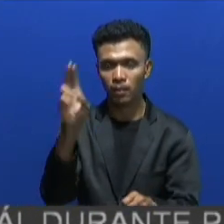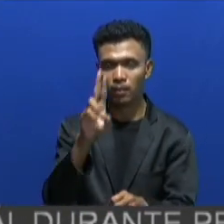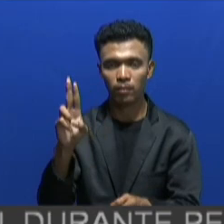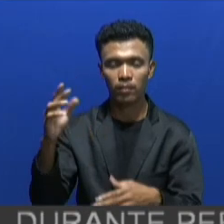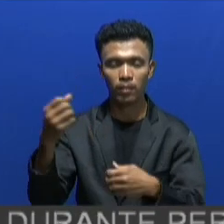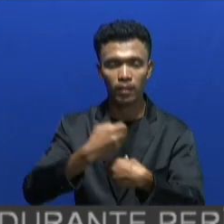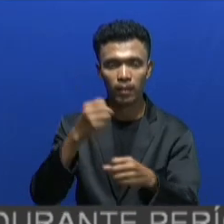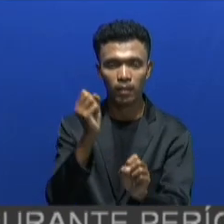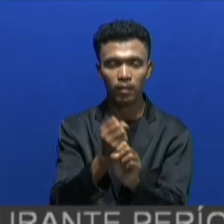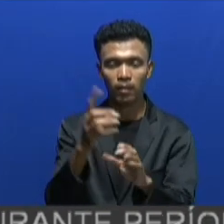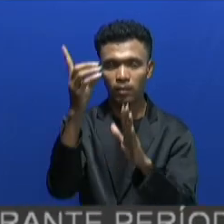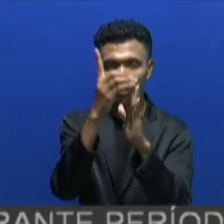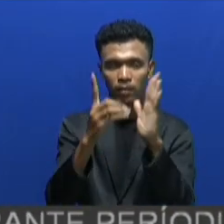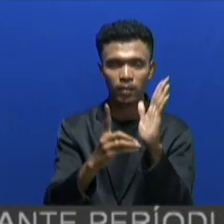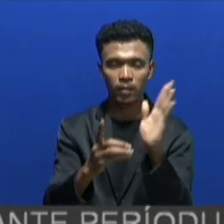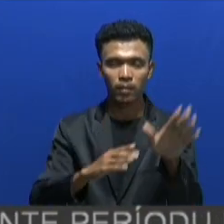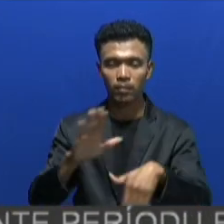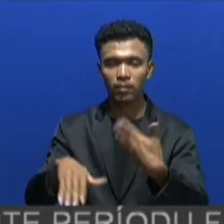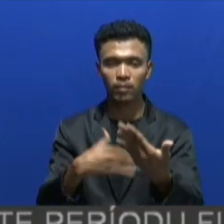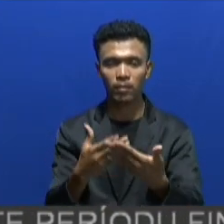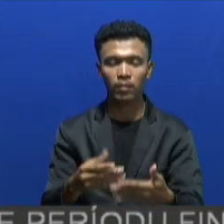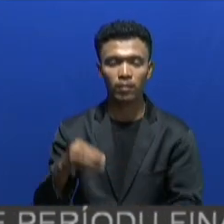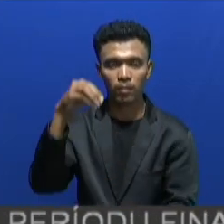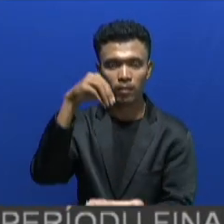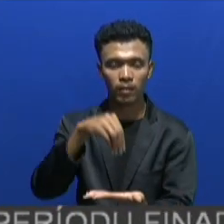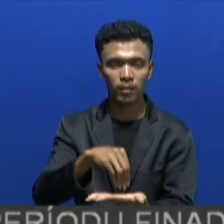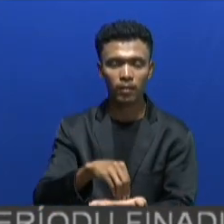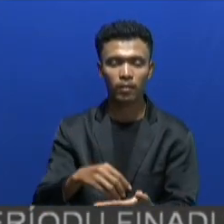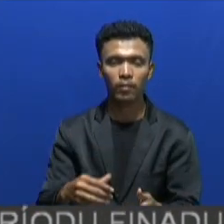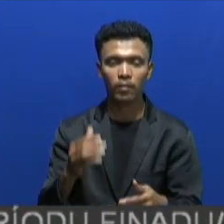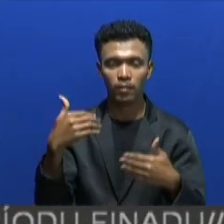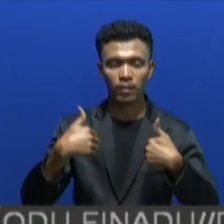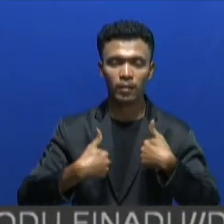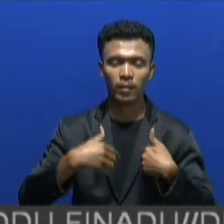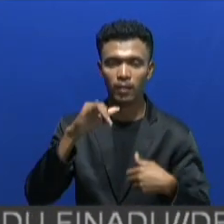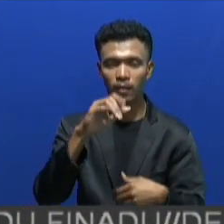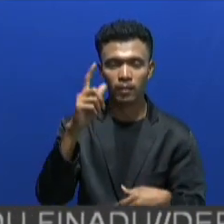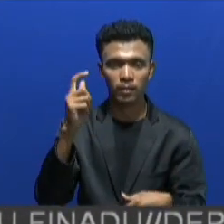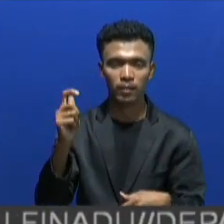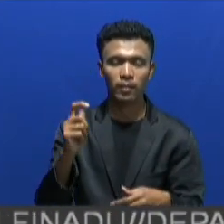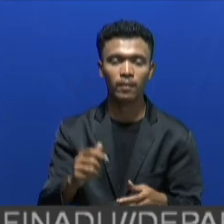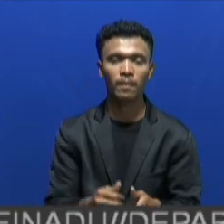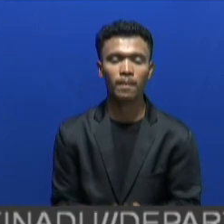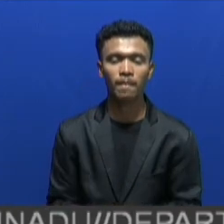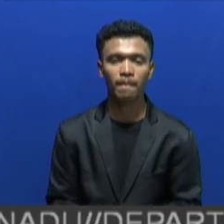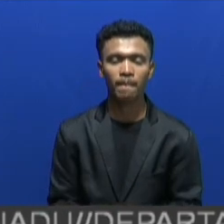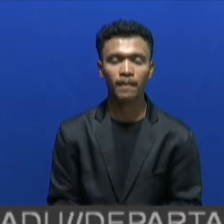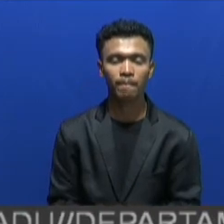dados outros, e vai em sistema DHIS-2, que